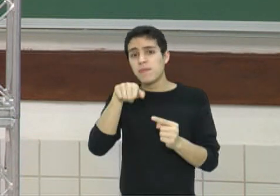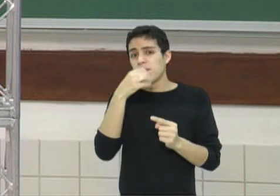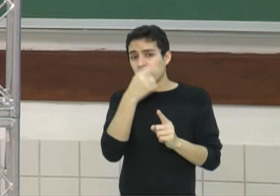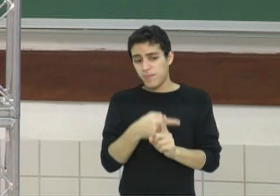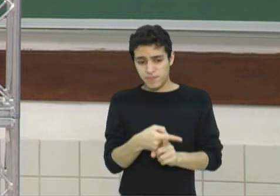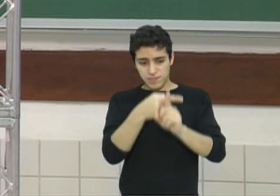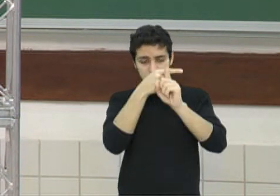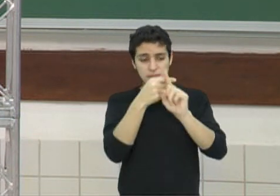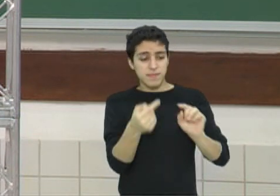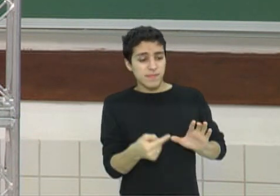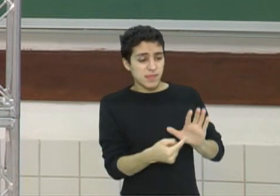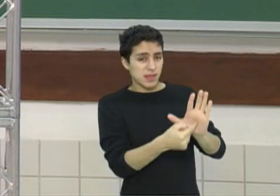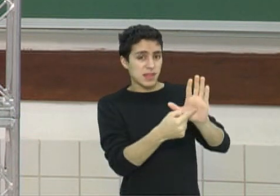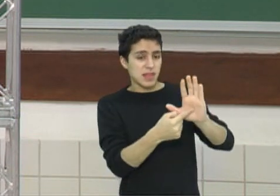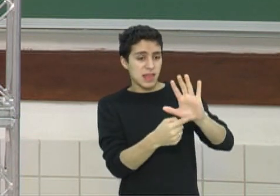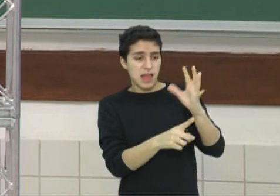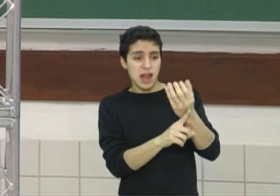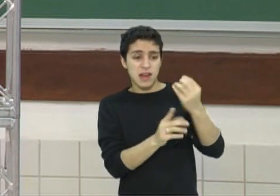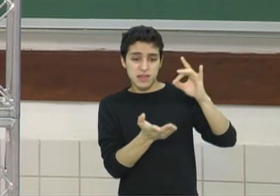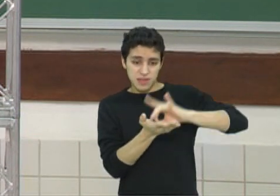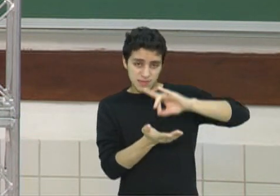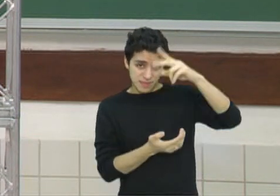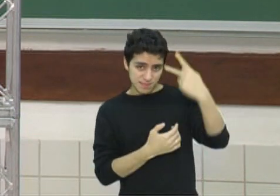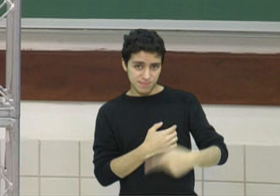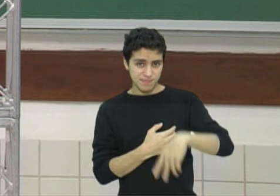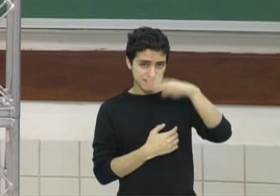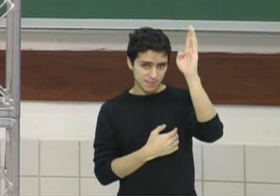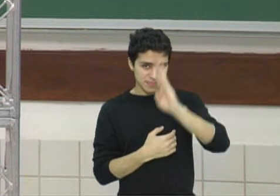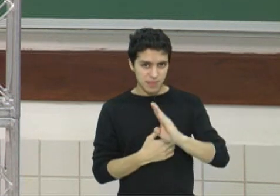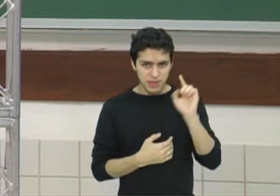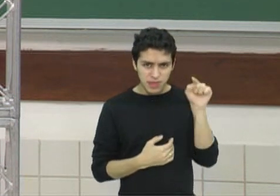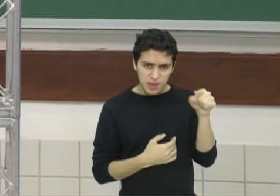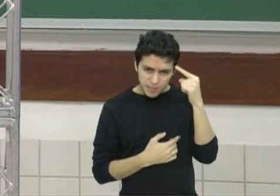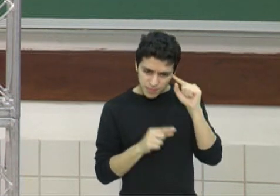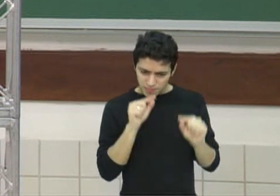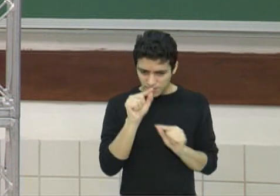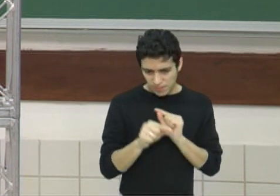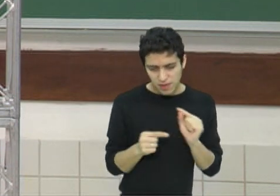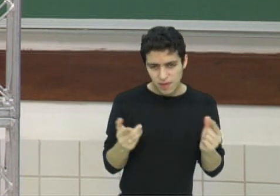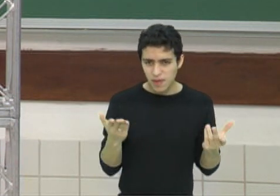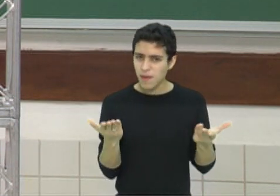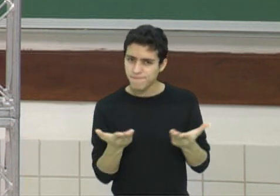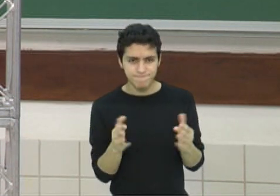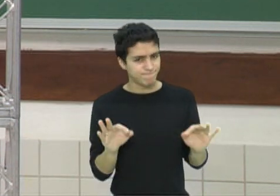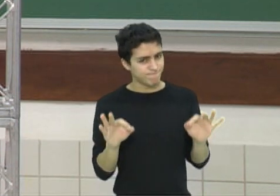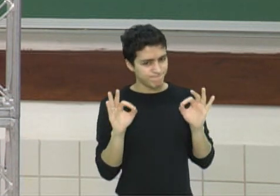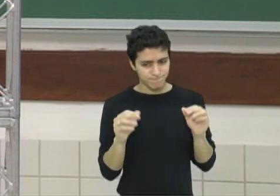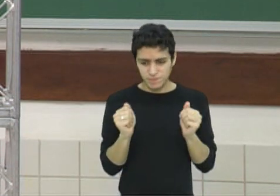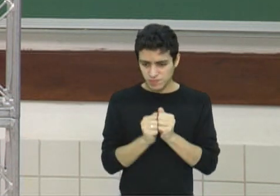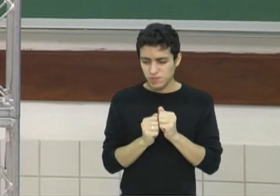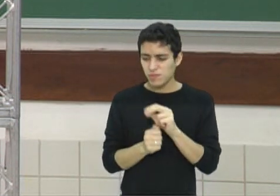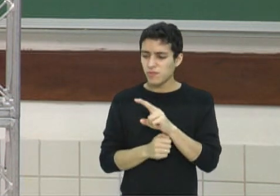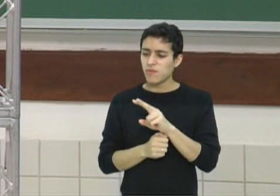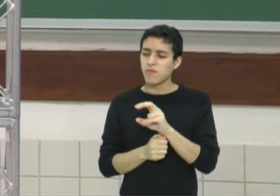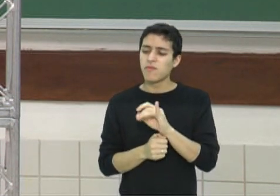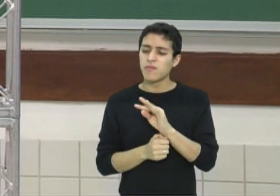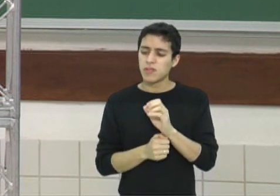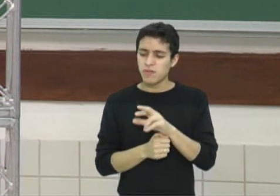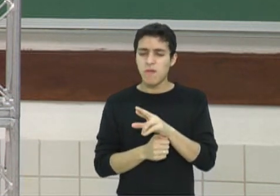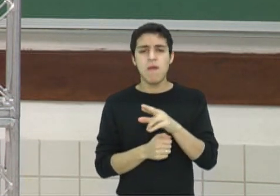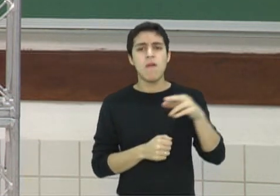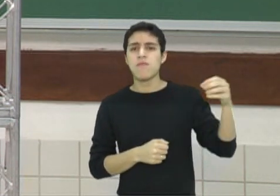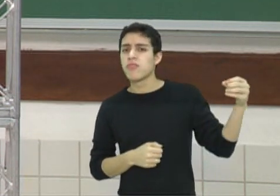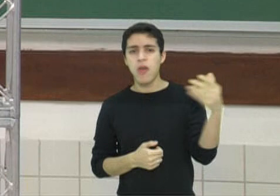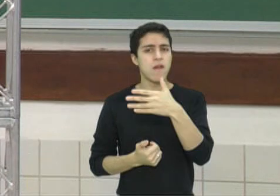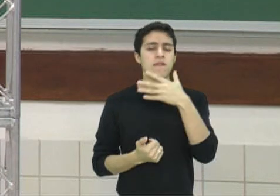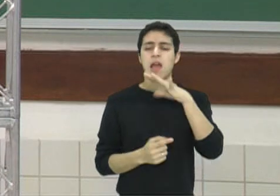para a exposição de uma arte nova, genuinamente brasileira. Então já pensa assim, agora sim, com o Victor vai ser o gatilho da nova